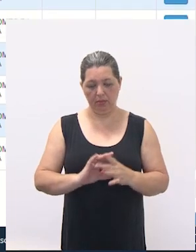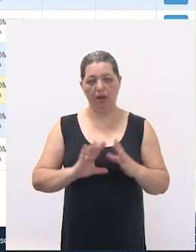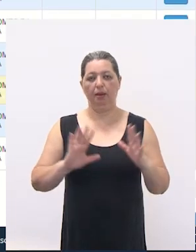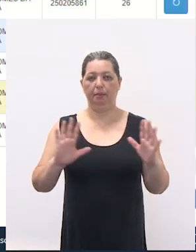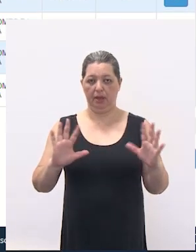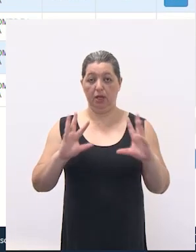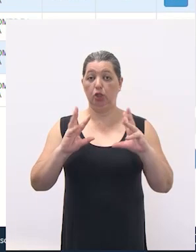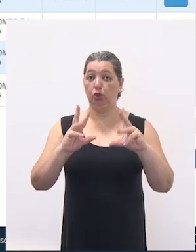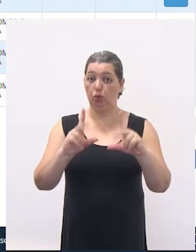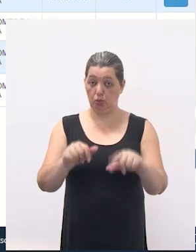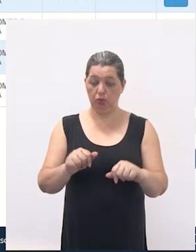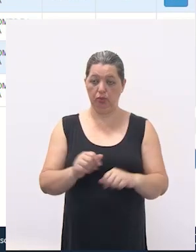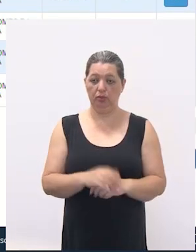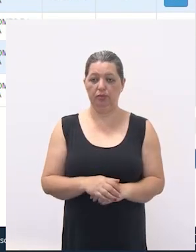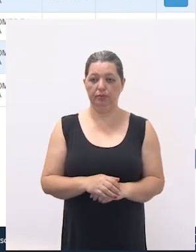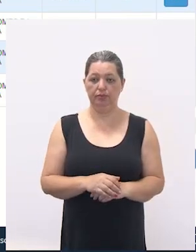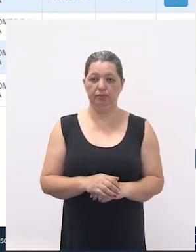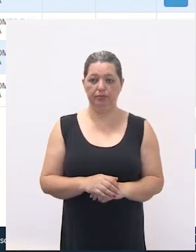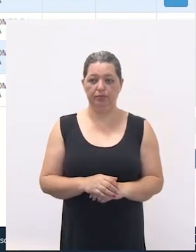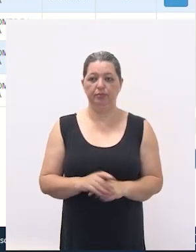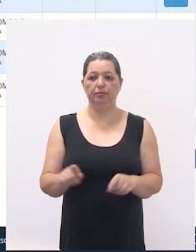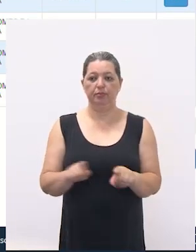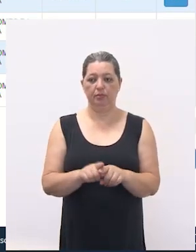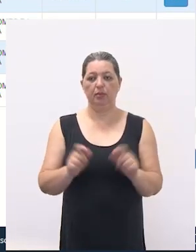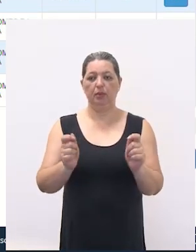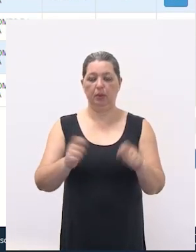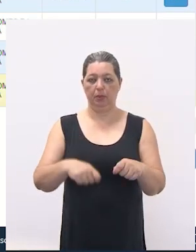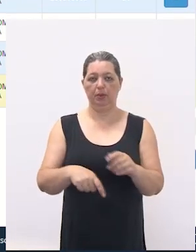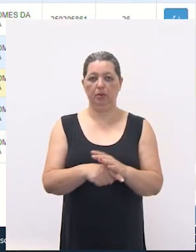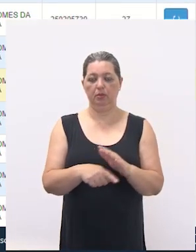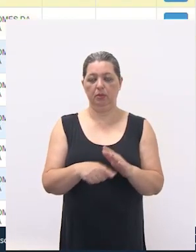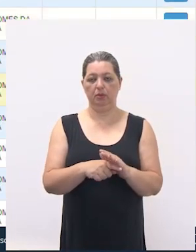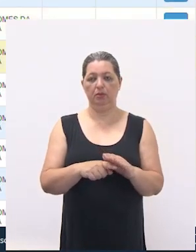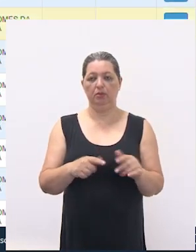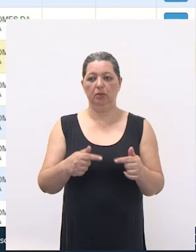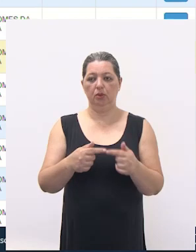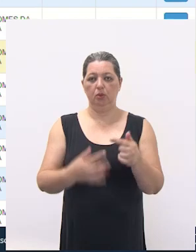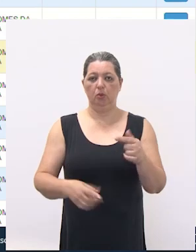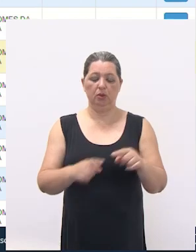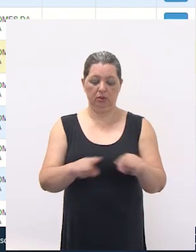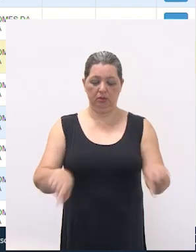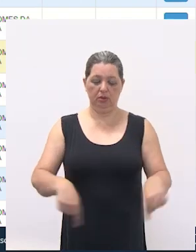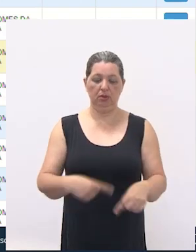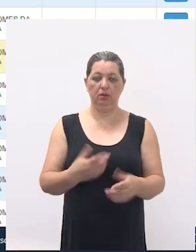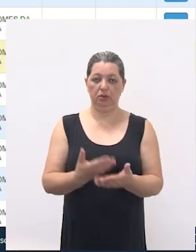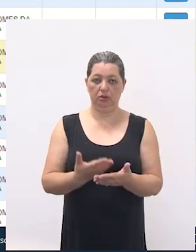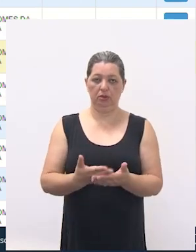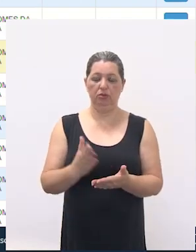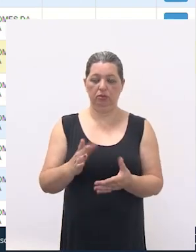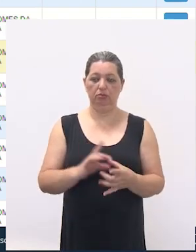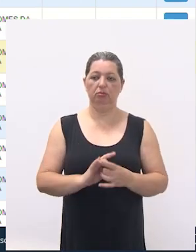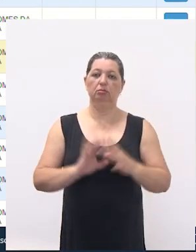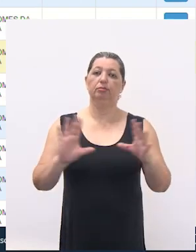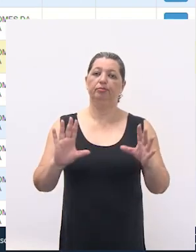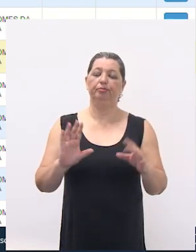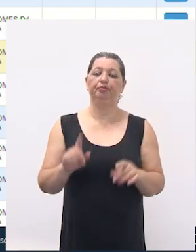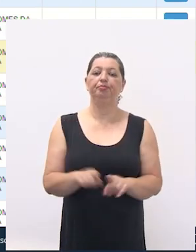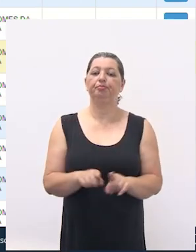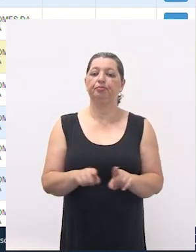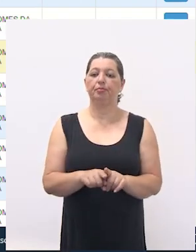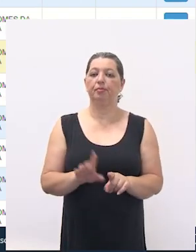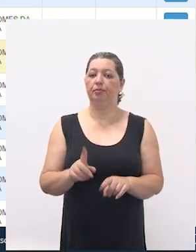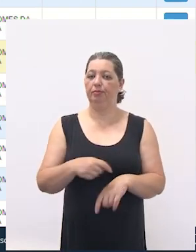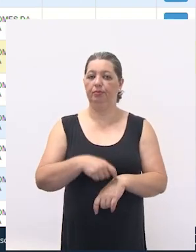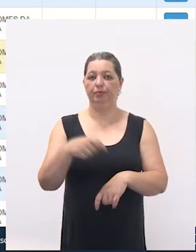todos, né? E você vem habilitar Google Class. O meu não vou colocar porque já está habilitado, né? E automaticamente as